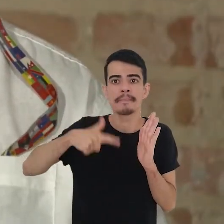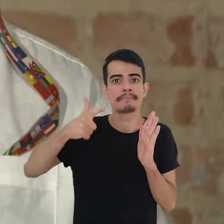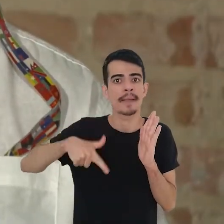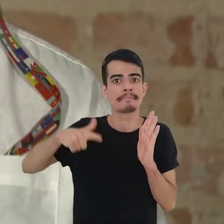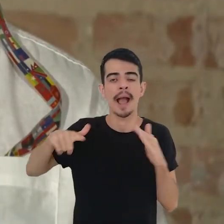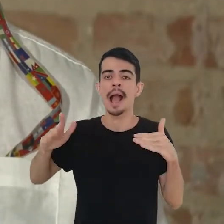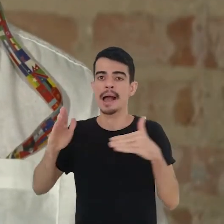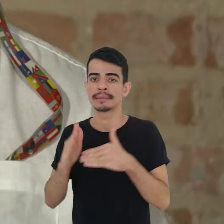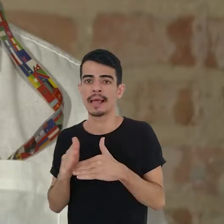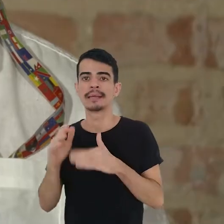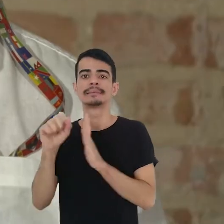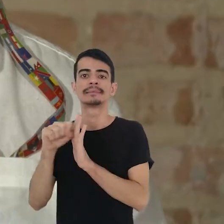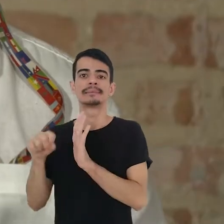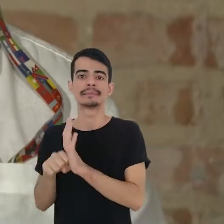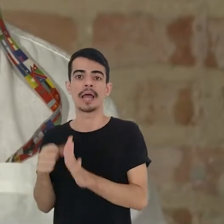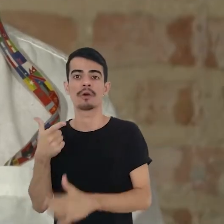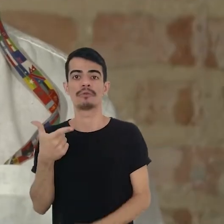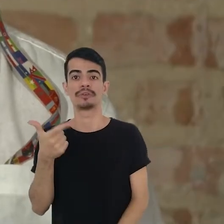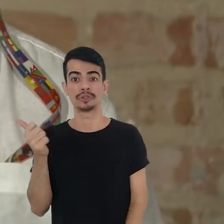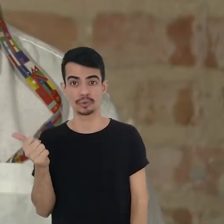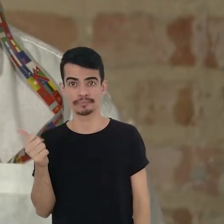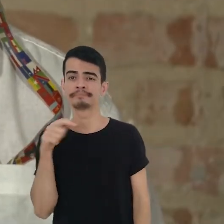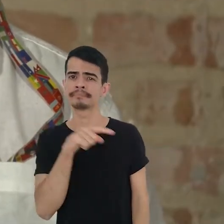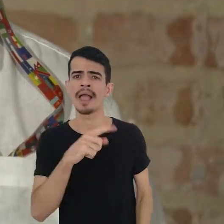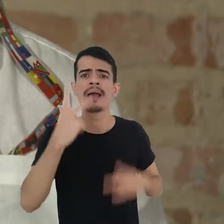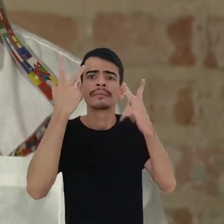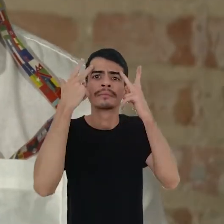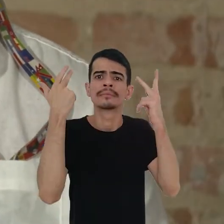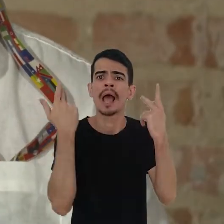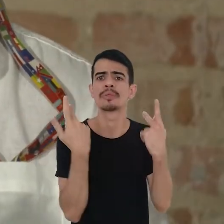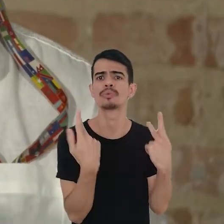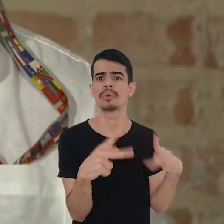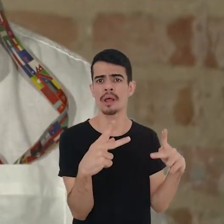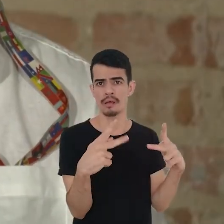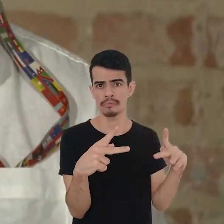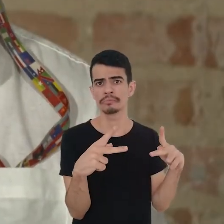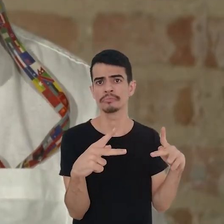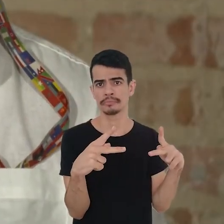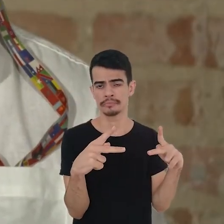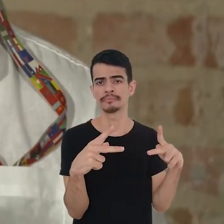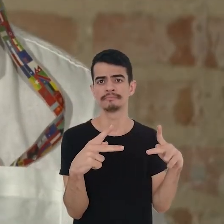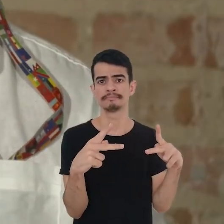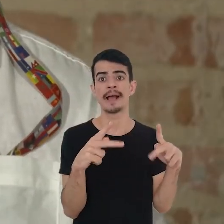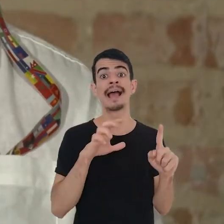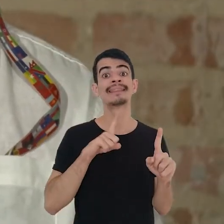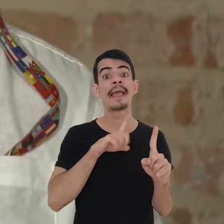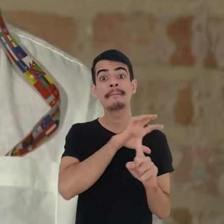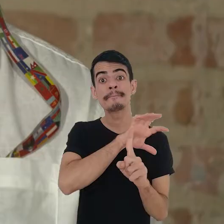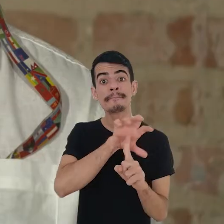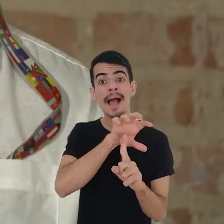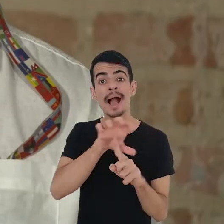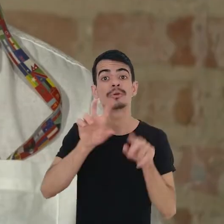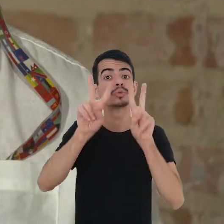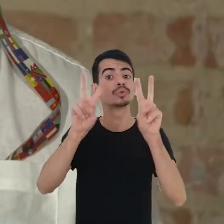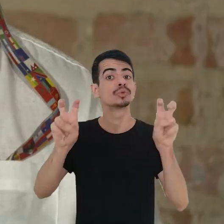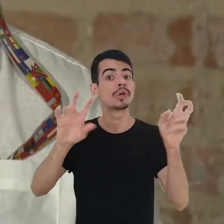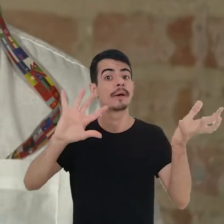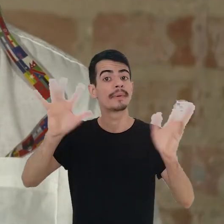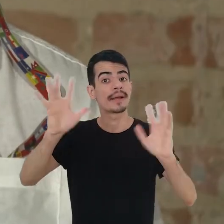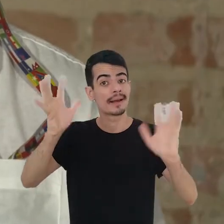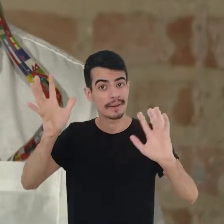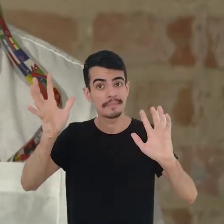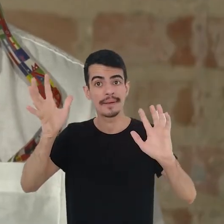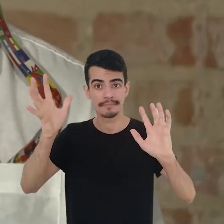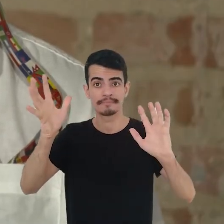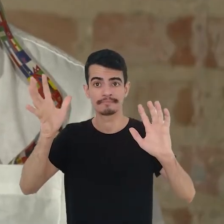aqui no século XXI, esse fenômeno natural, que tem um alto impacto sobre a climatologia